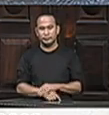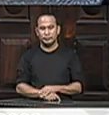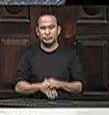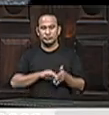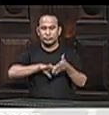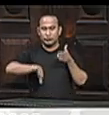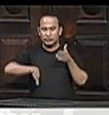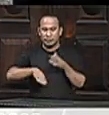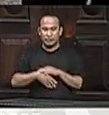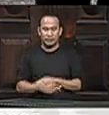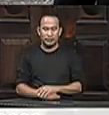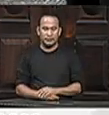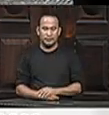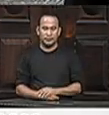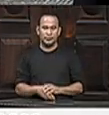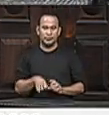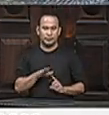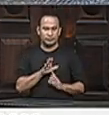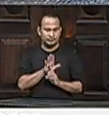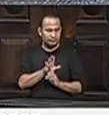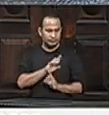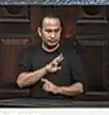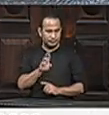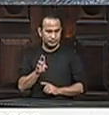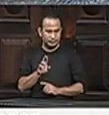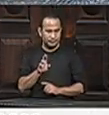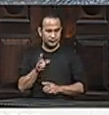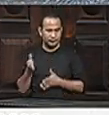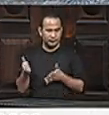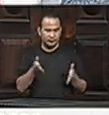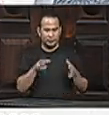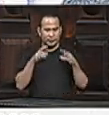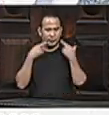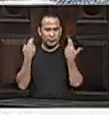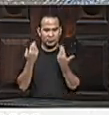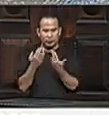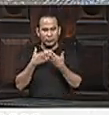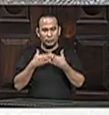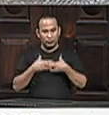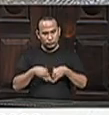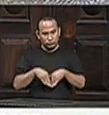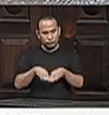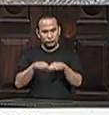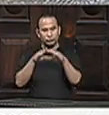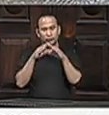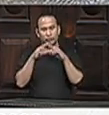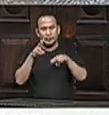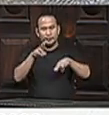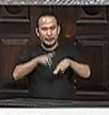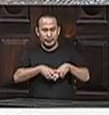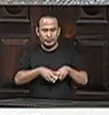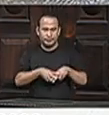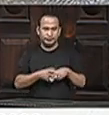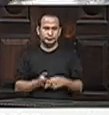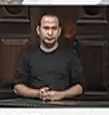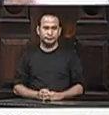por conta de uma lei amarrada e que as entidades são definidas, que já rejeitaram a sua participação, que já